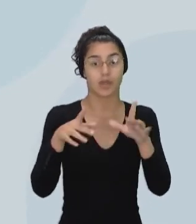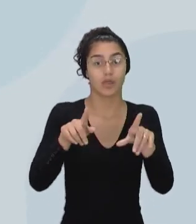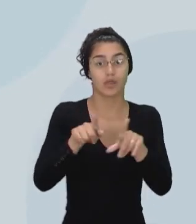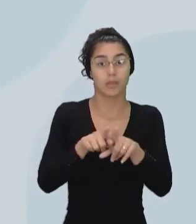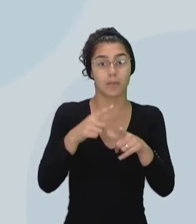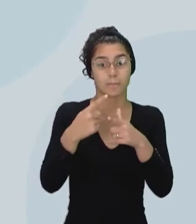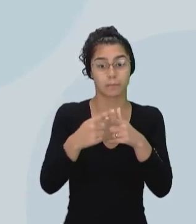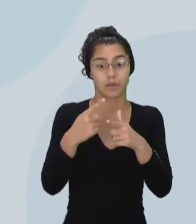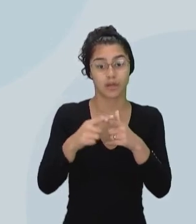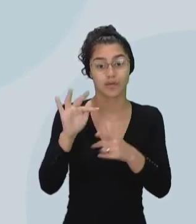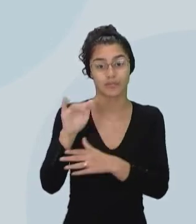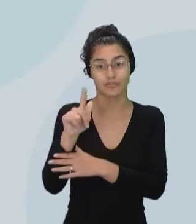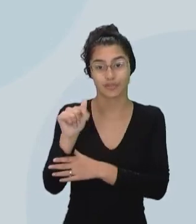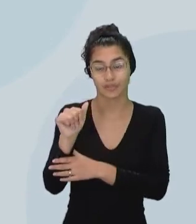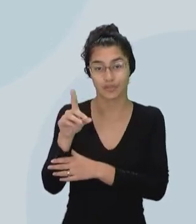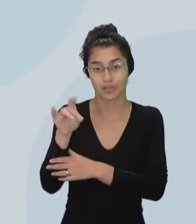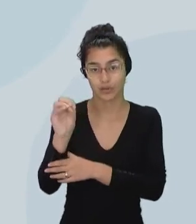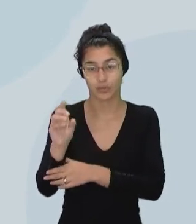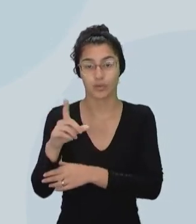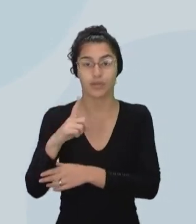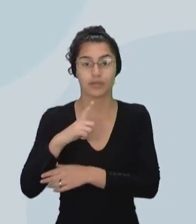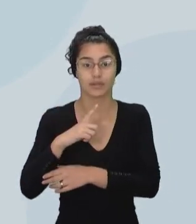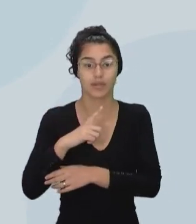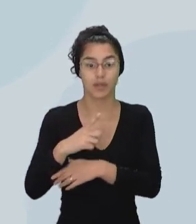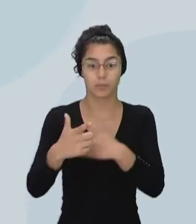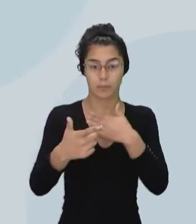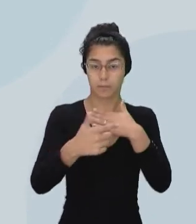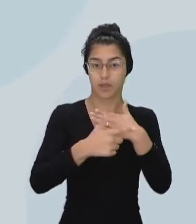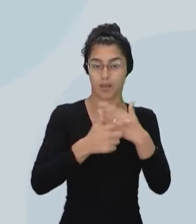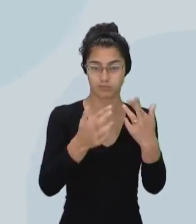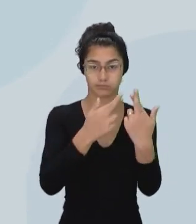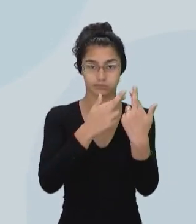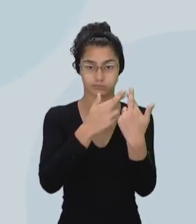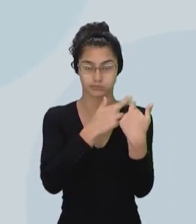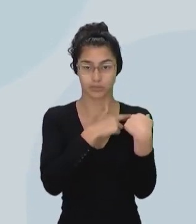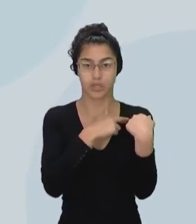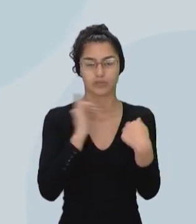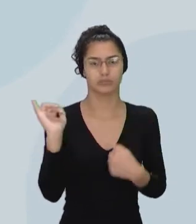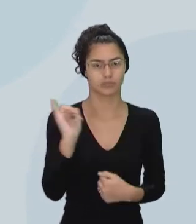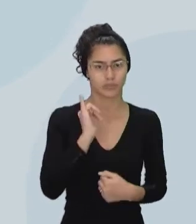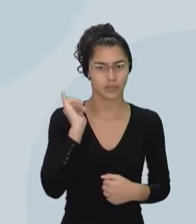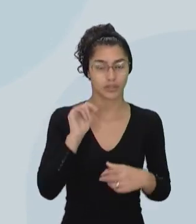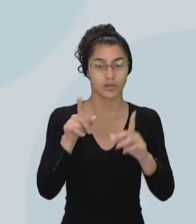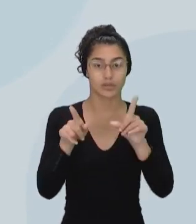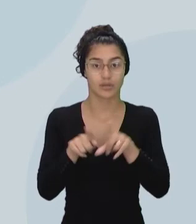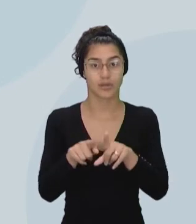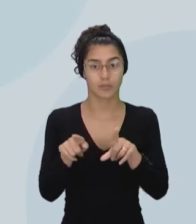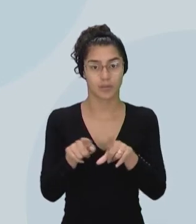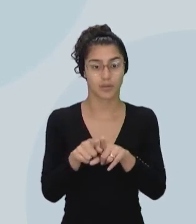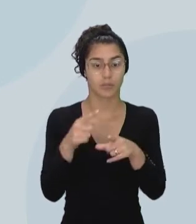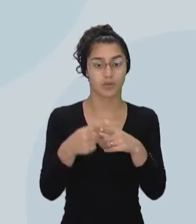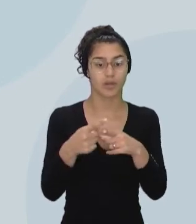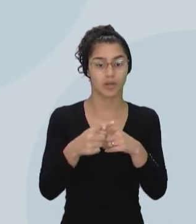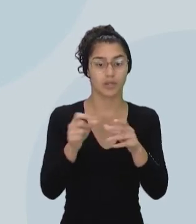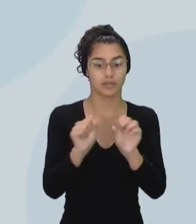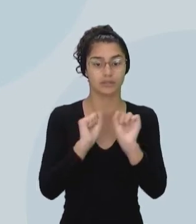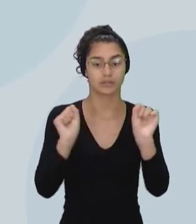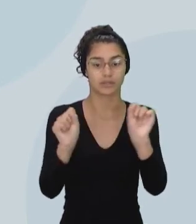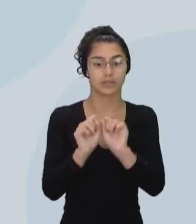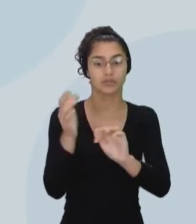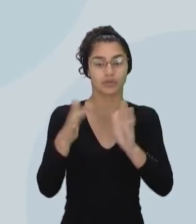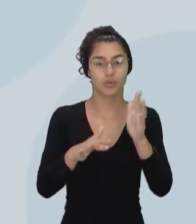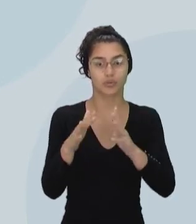justamente porque o fígado, ele tem aí, olha, um papel muito importante na digestão, principalmente na síntese de